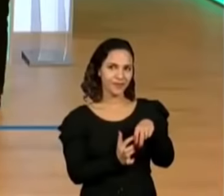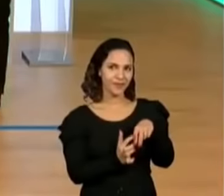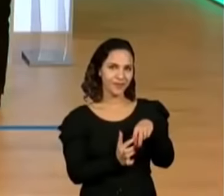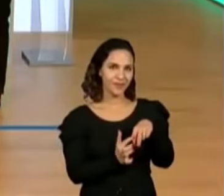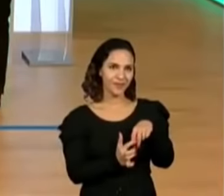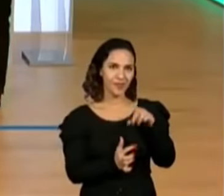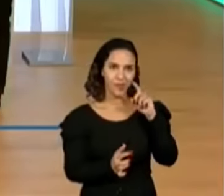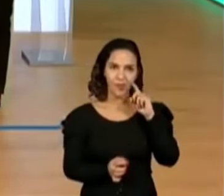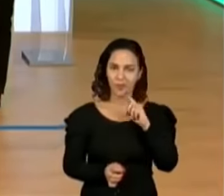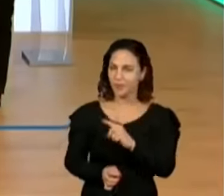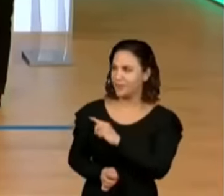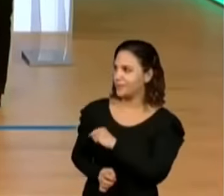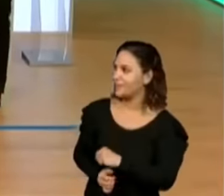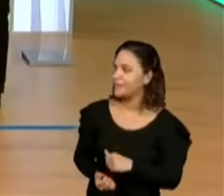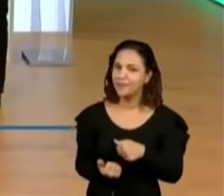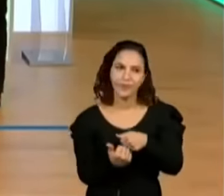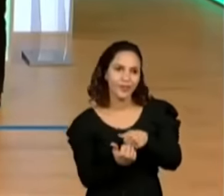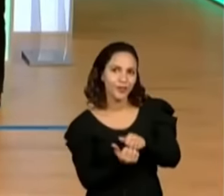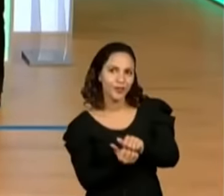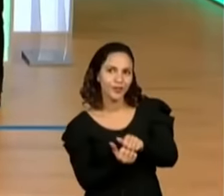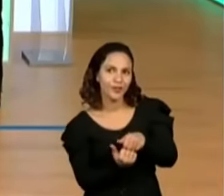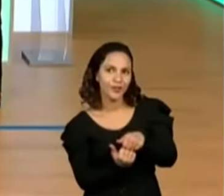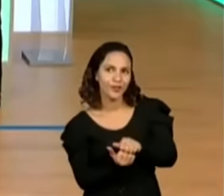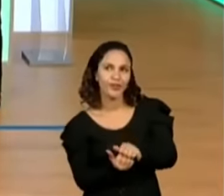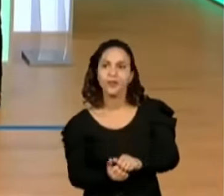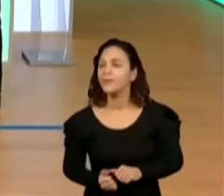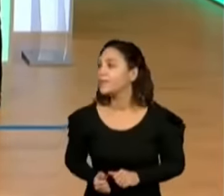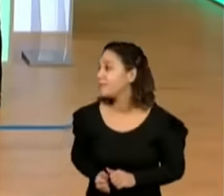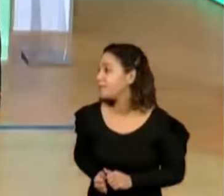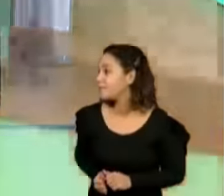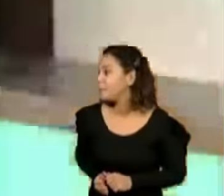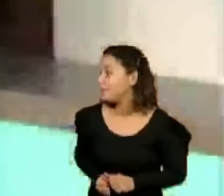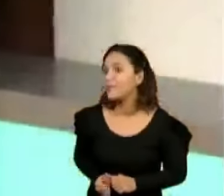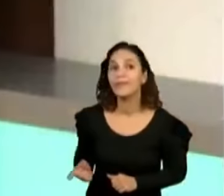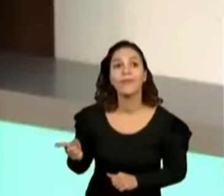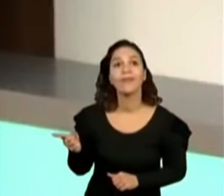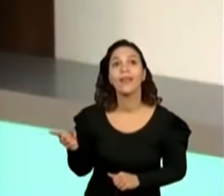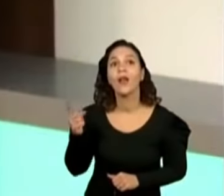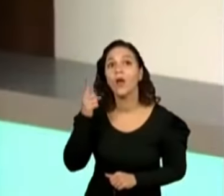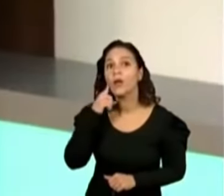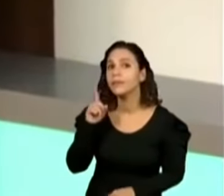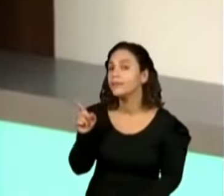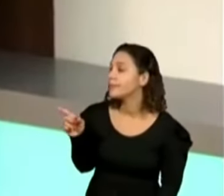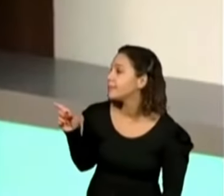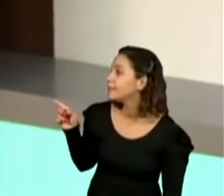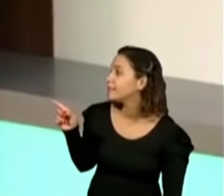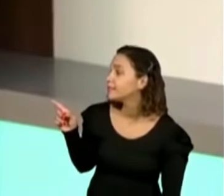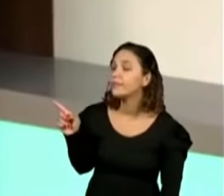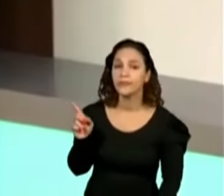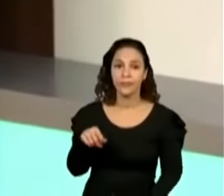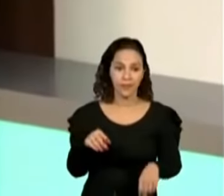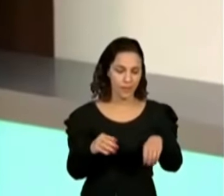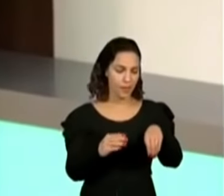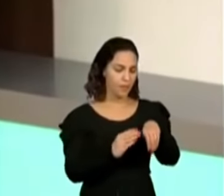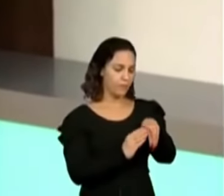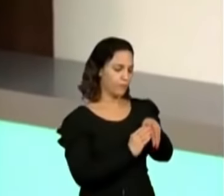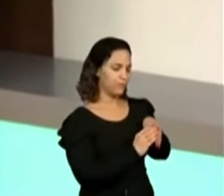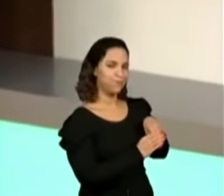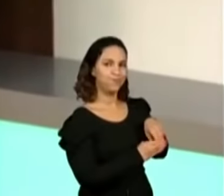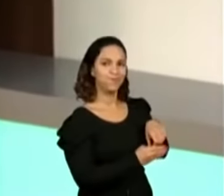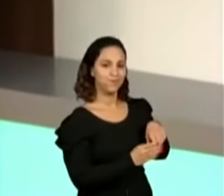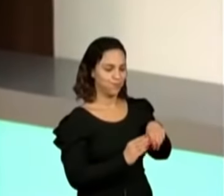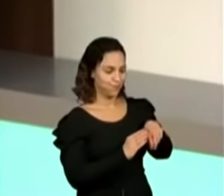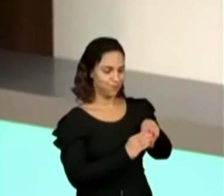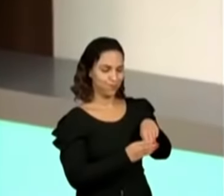membros inferiores, né? Vamos pro joelho especificamente. Uhum. Ó, o vira-lata levou a patela. Deixa eu virar aqui